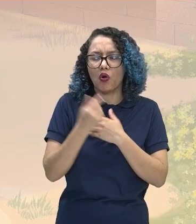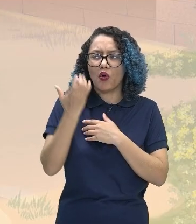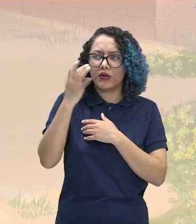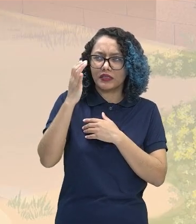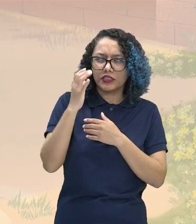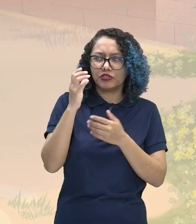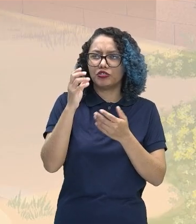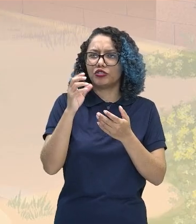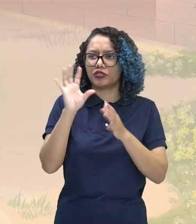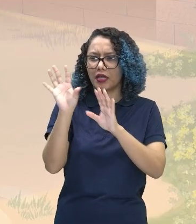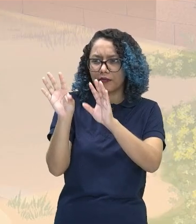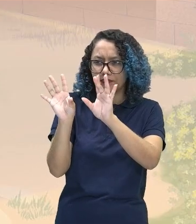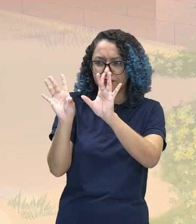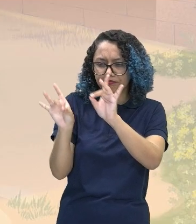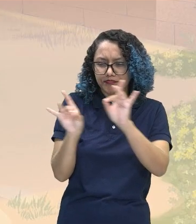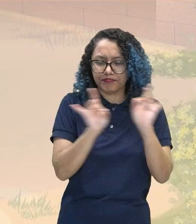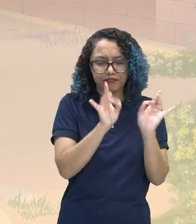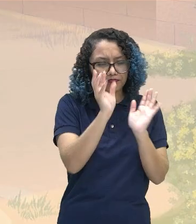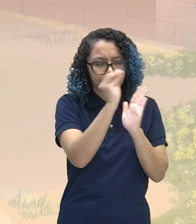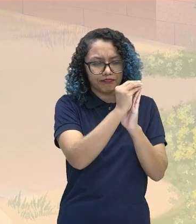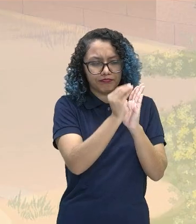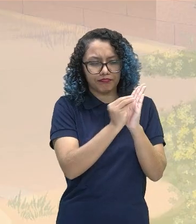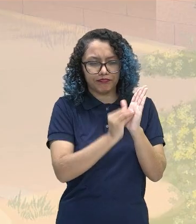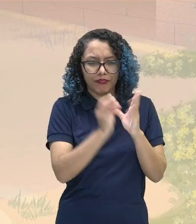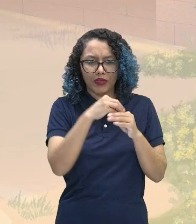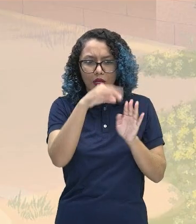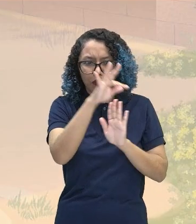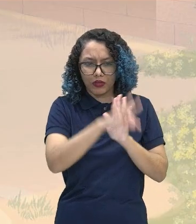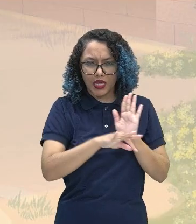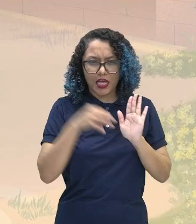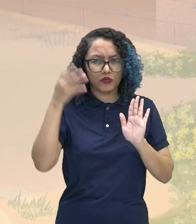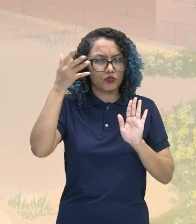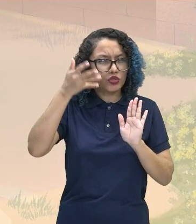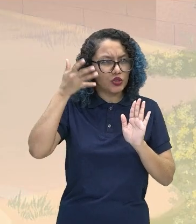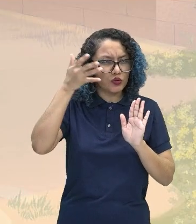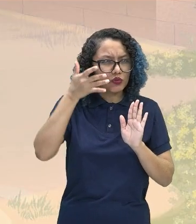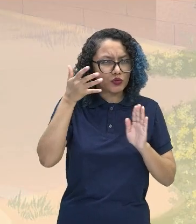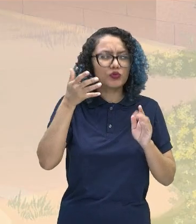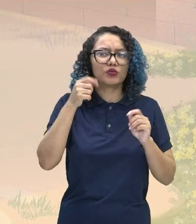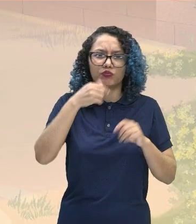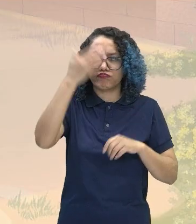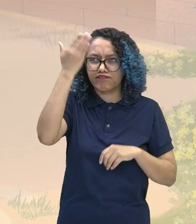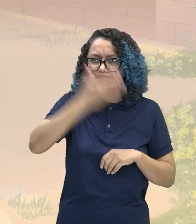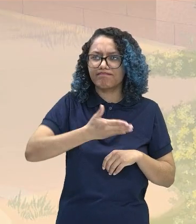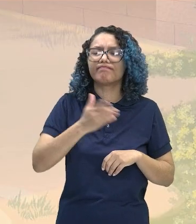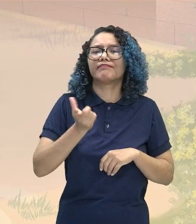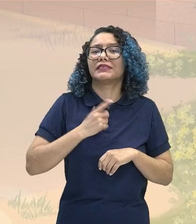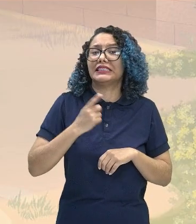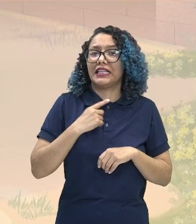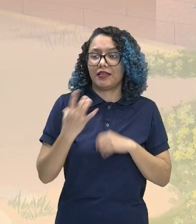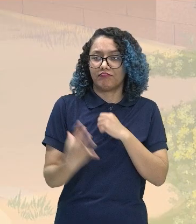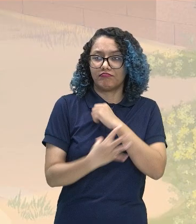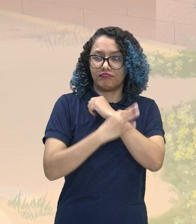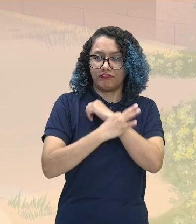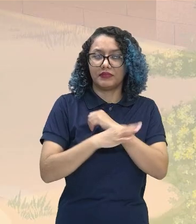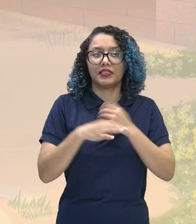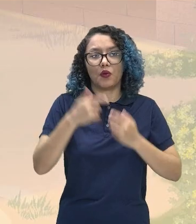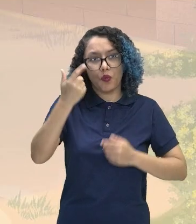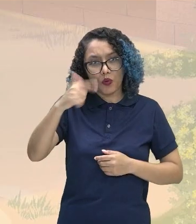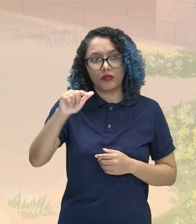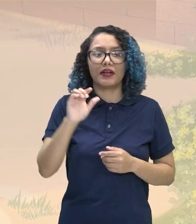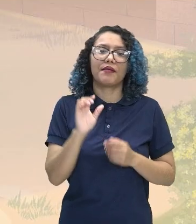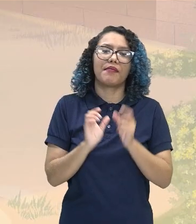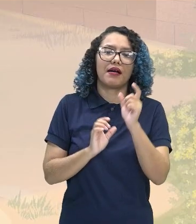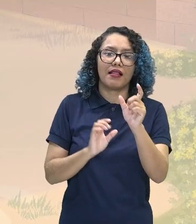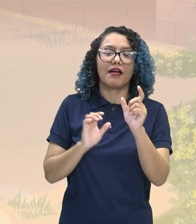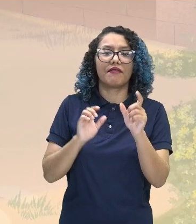de autoridade, isso dá credibilidade ao nosso discurso e à nossa escrita. Então, nós temos mais uma palavra para aprender aqui,